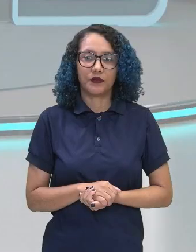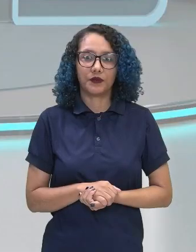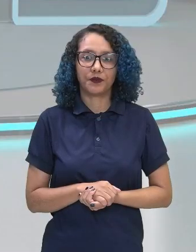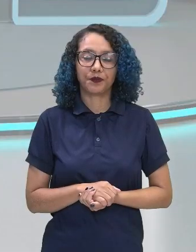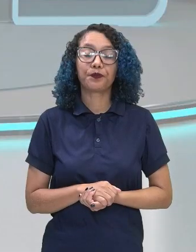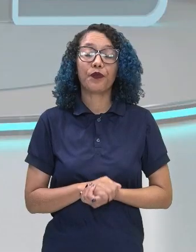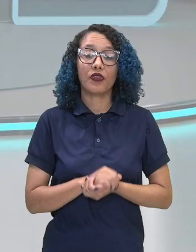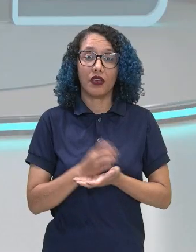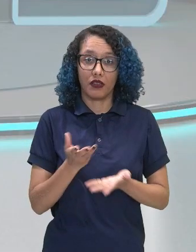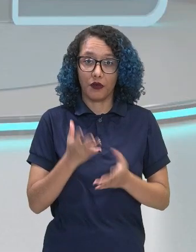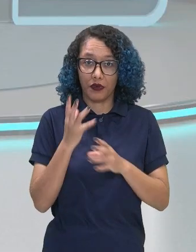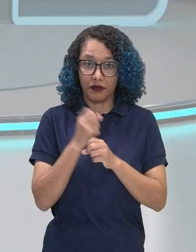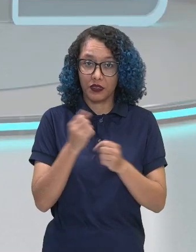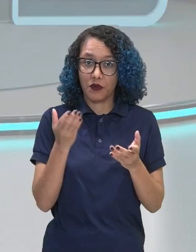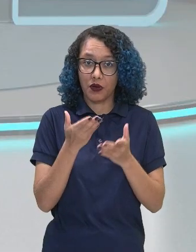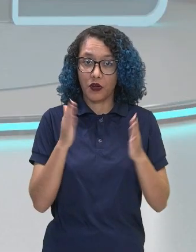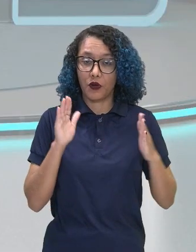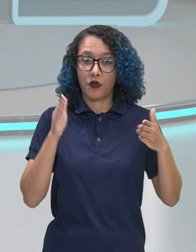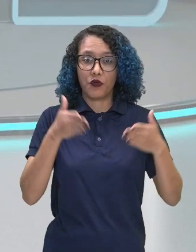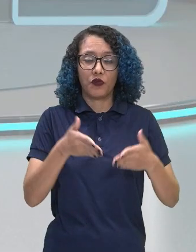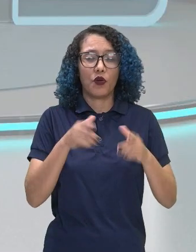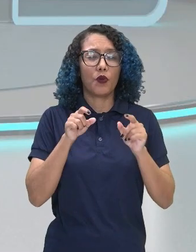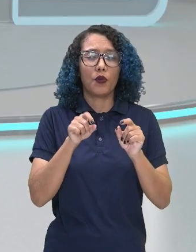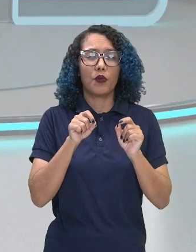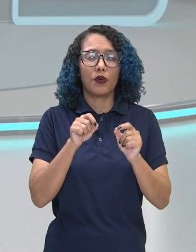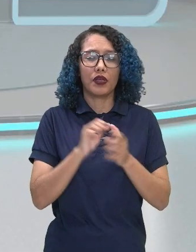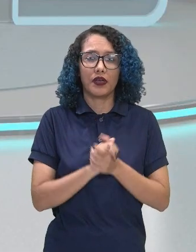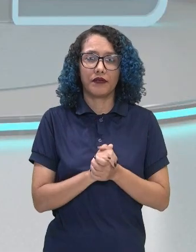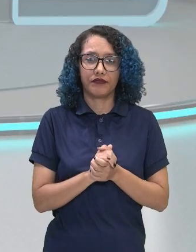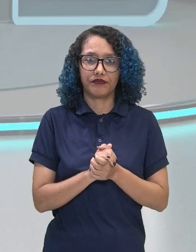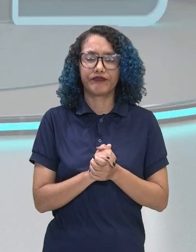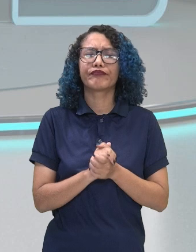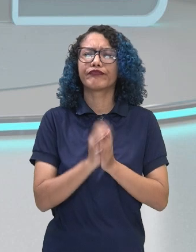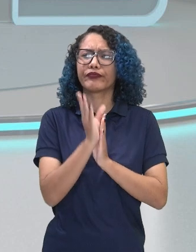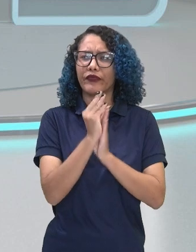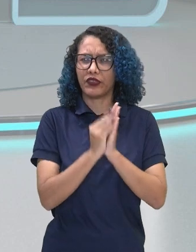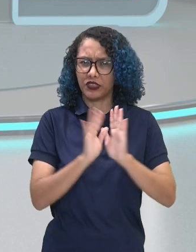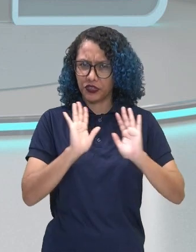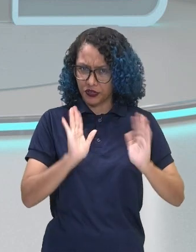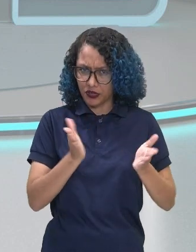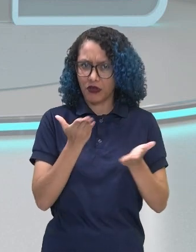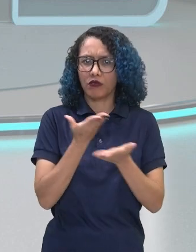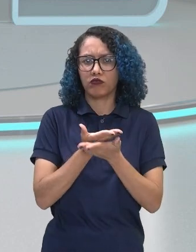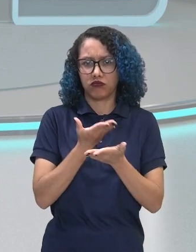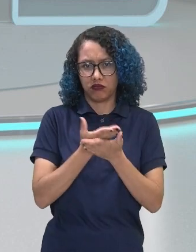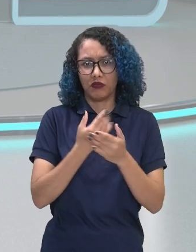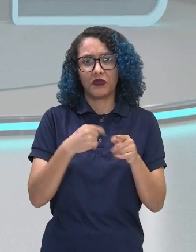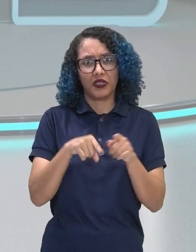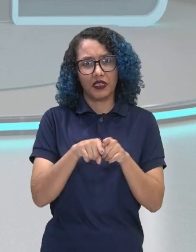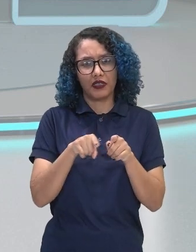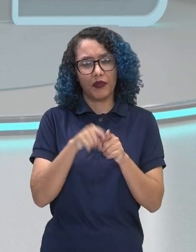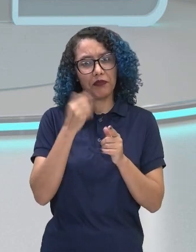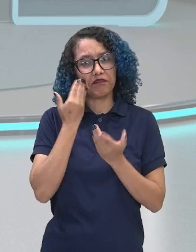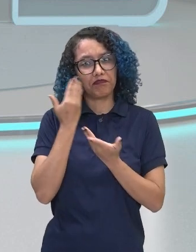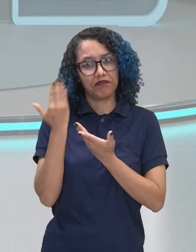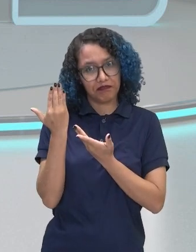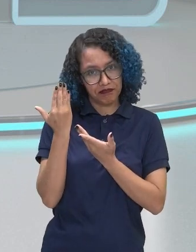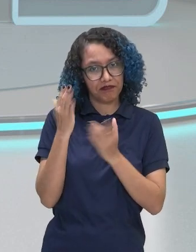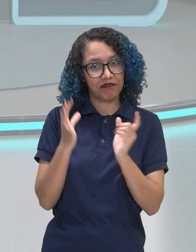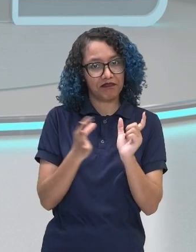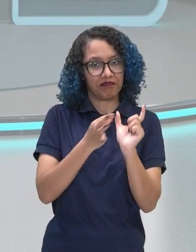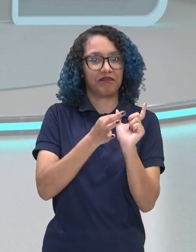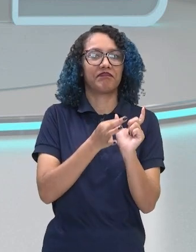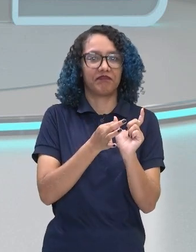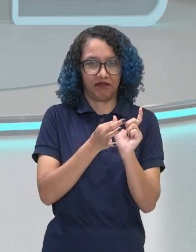Nossa revisão, então, vai tratar basicamente aí de conteúdos vistos e, claro, linking words. Nós tratamos bastante desse